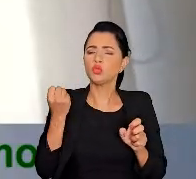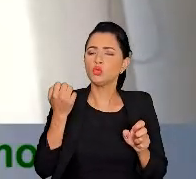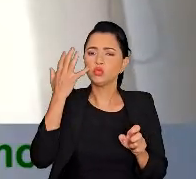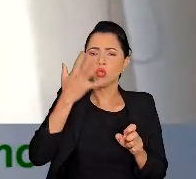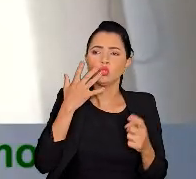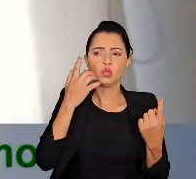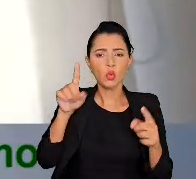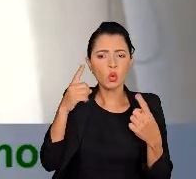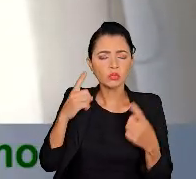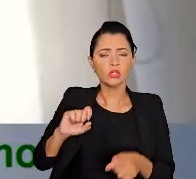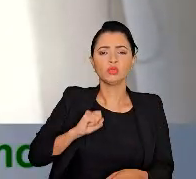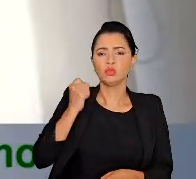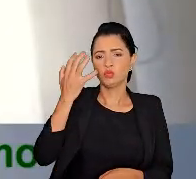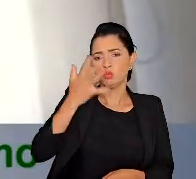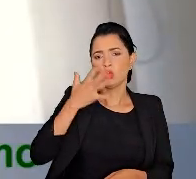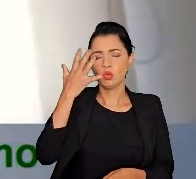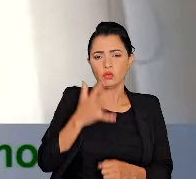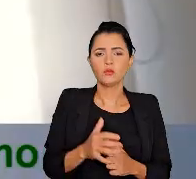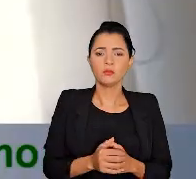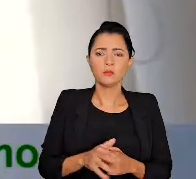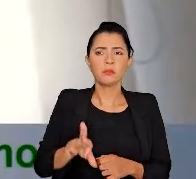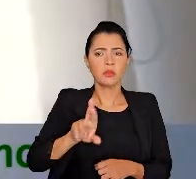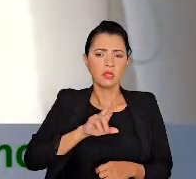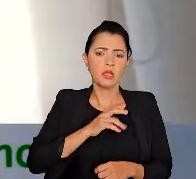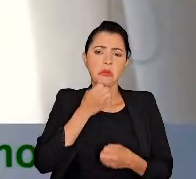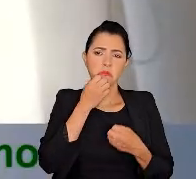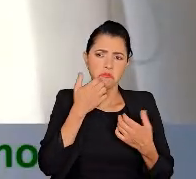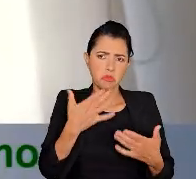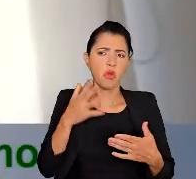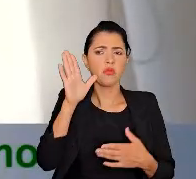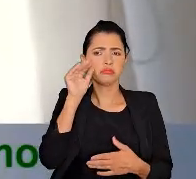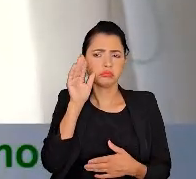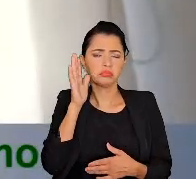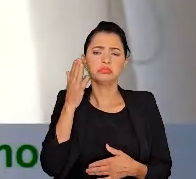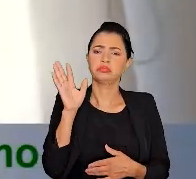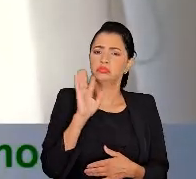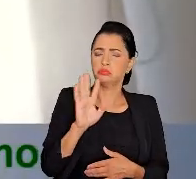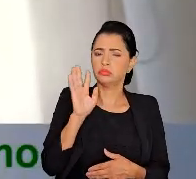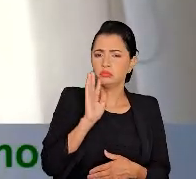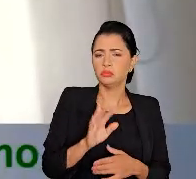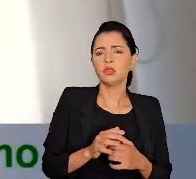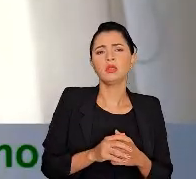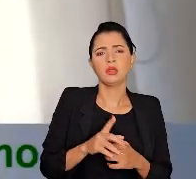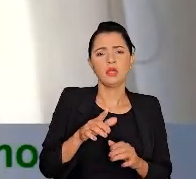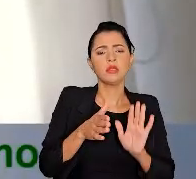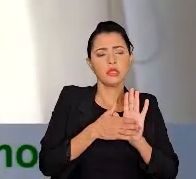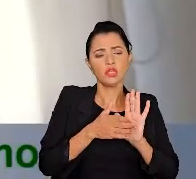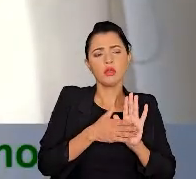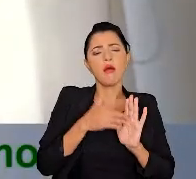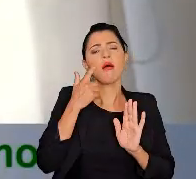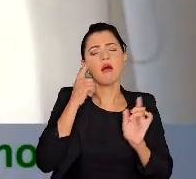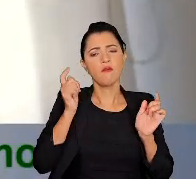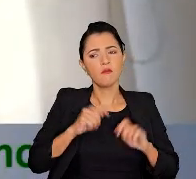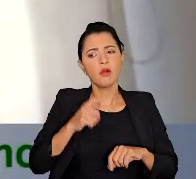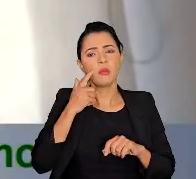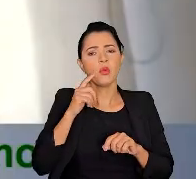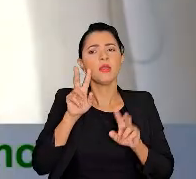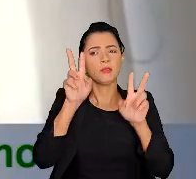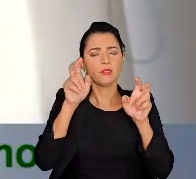ao discurso de ódio. Os resultados têm sido bastante interessantes e nós nos propusemos a levantar essa questão